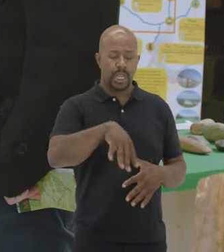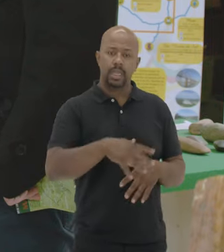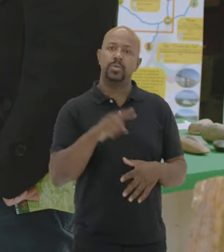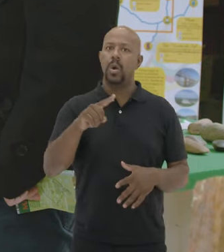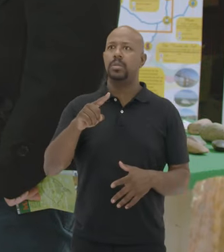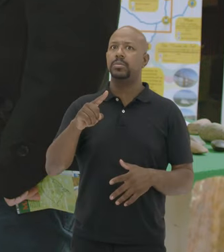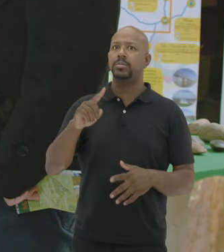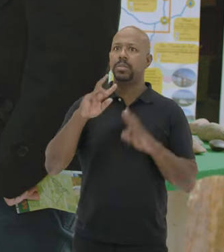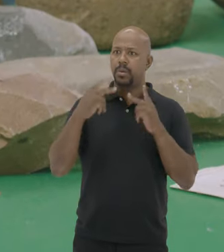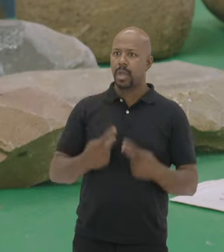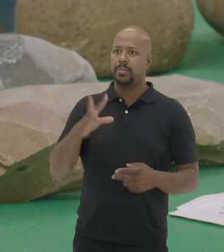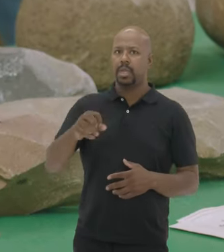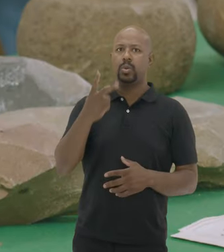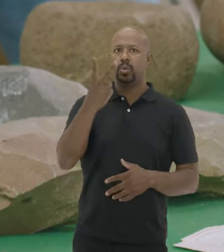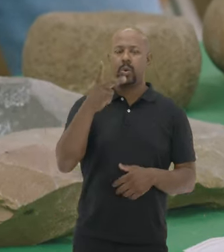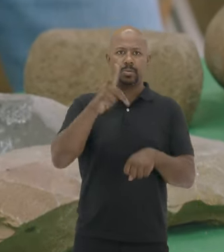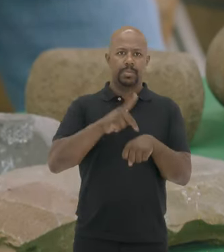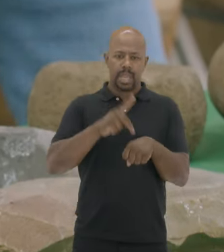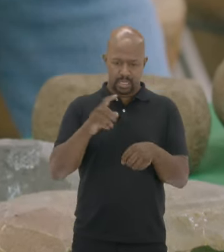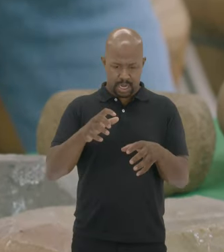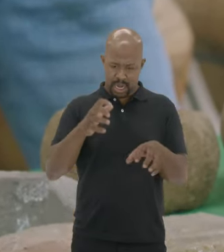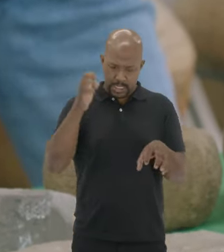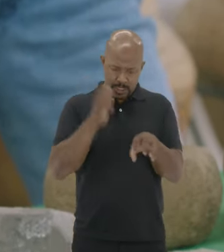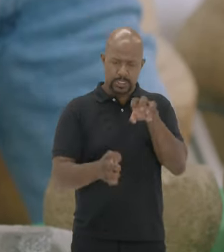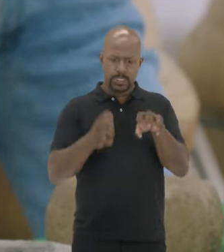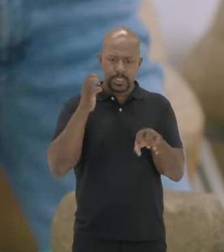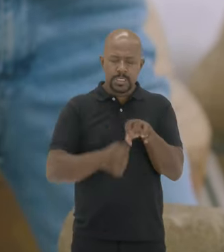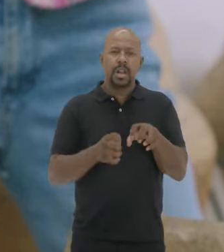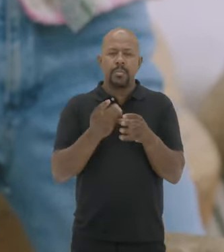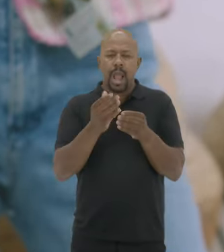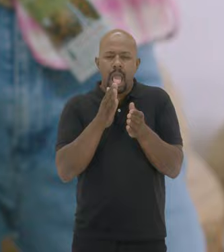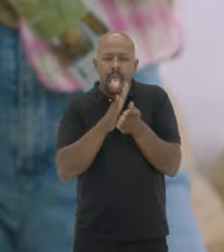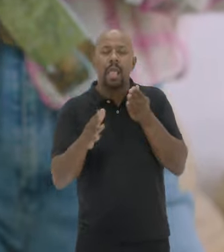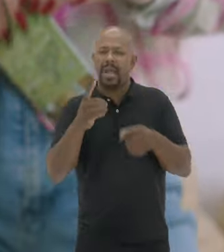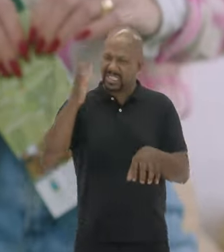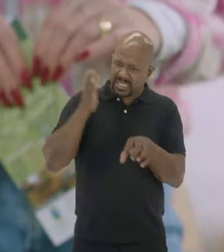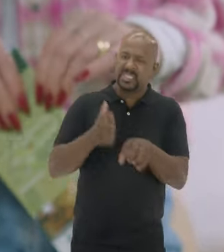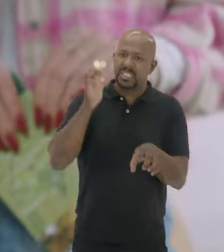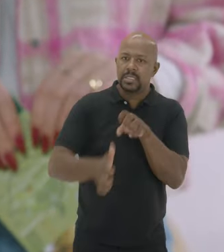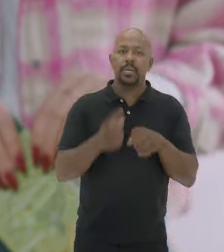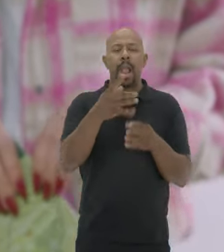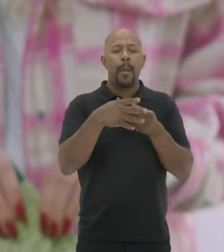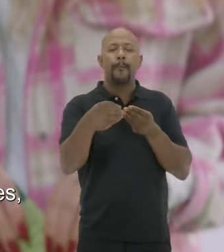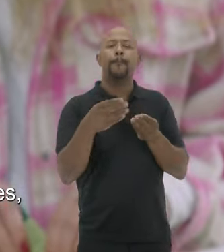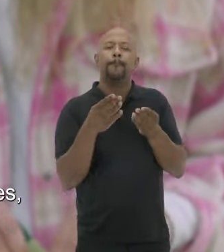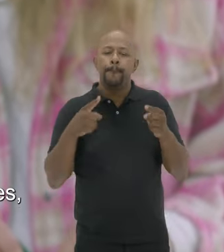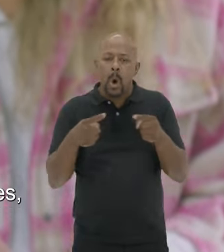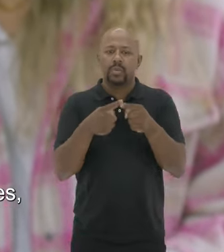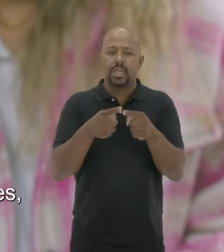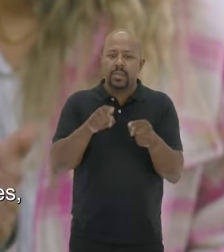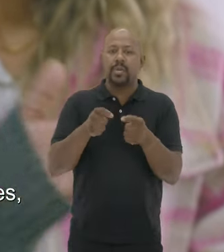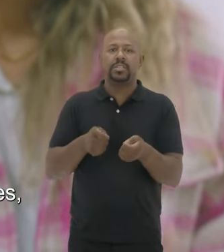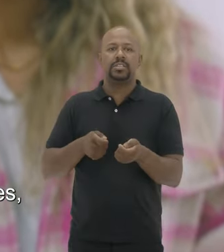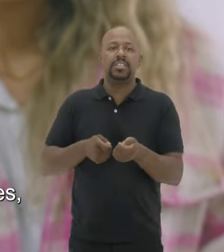quando o ser humano descobriu que pegando duas pedras dessa batendo uma na outra produzia uma lasca batendo mais um pouco produziu uma ponta e